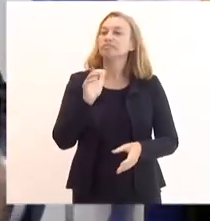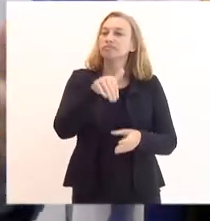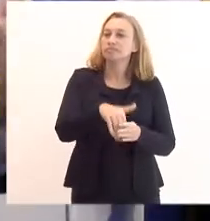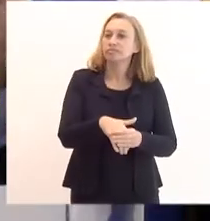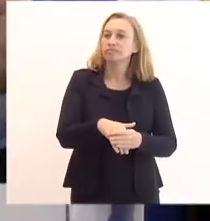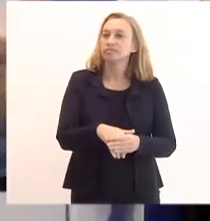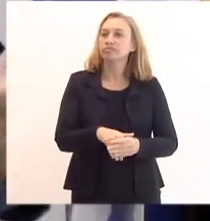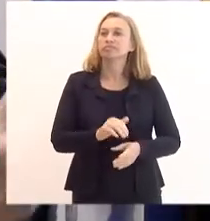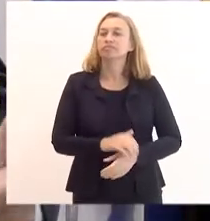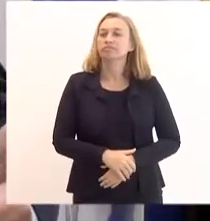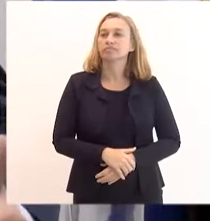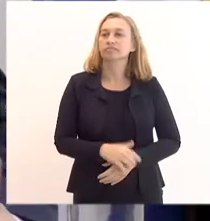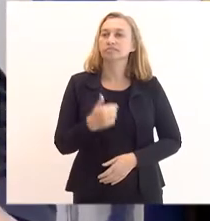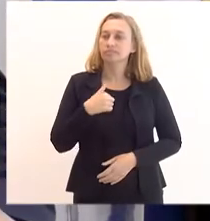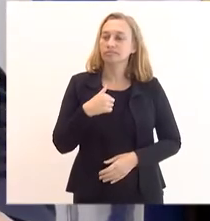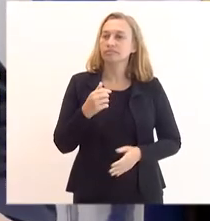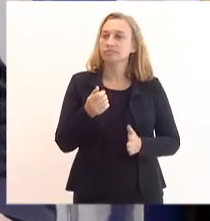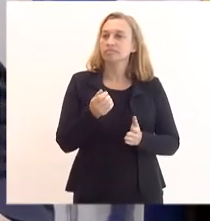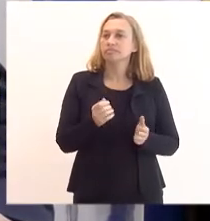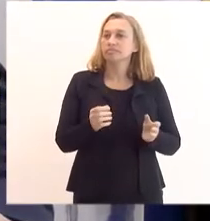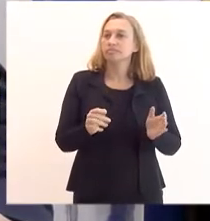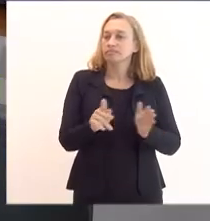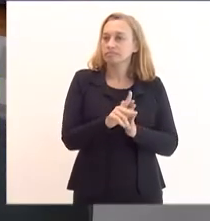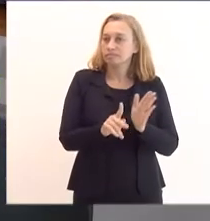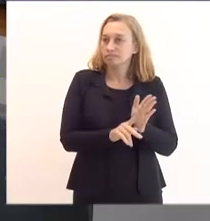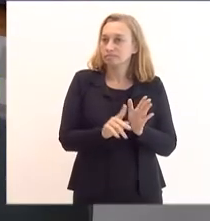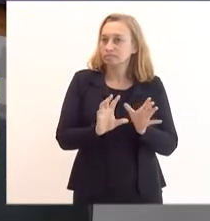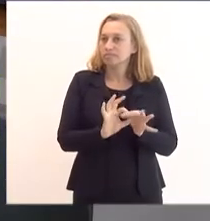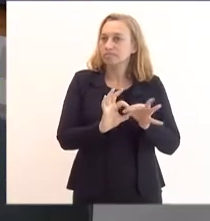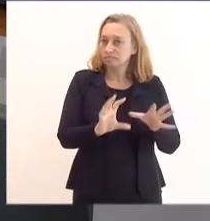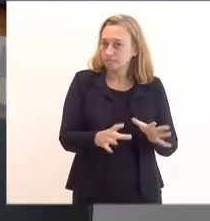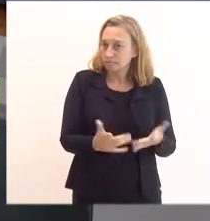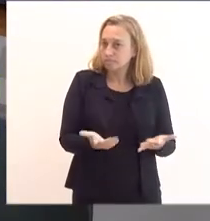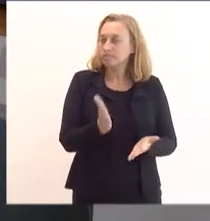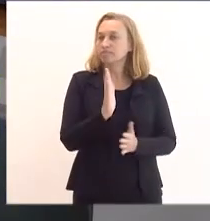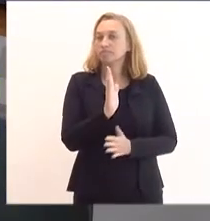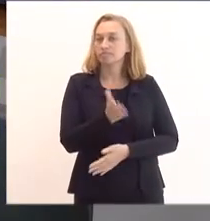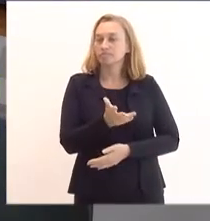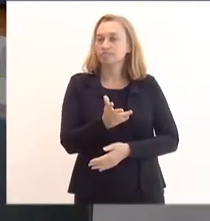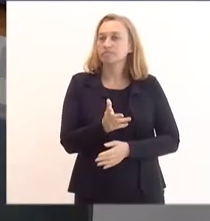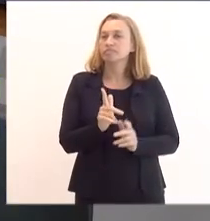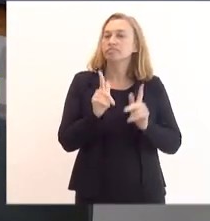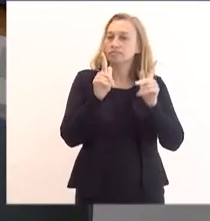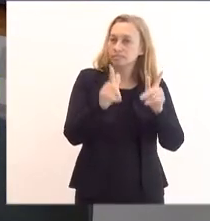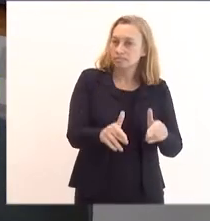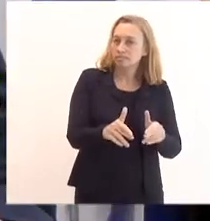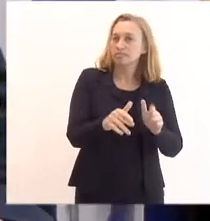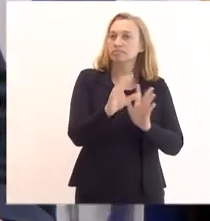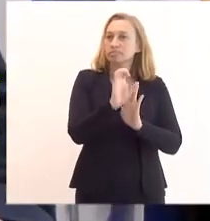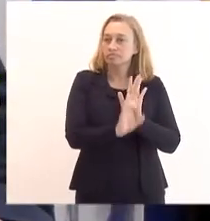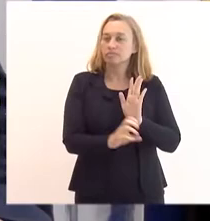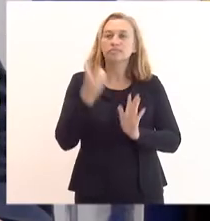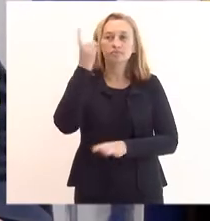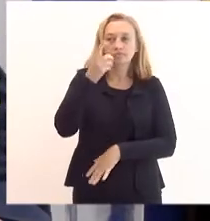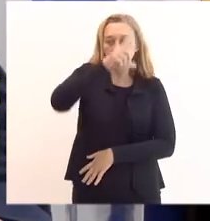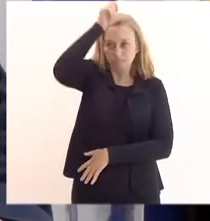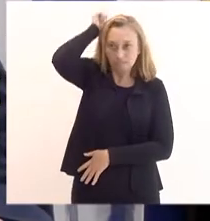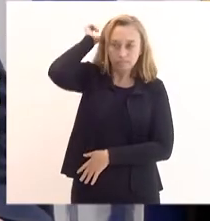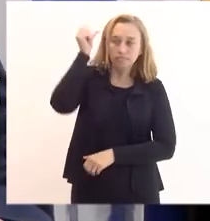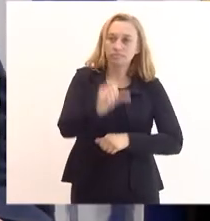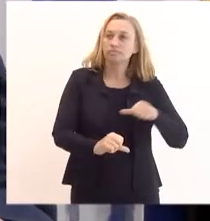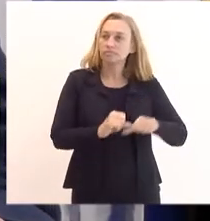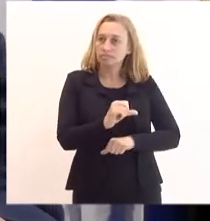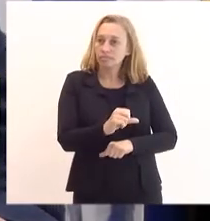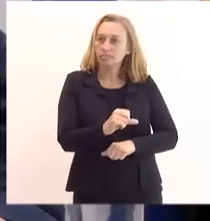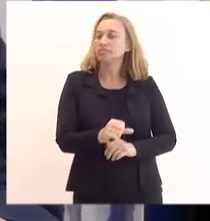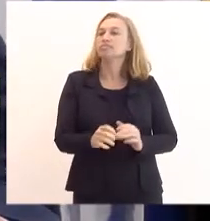transformando o projeto em autorizativo. Isso. Mas mantendo aquelas condições que já estavam nas emendas. As mesmas emendas que o deputado Luiz Paulo. Esse é o parecer original. Transforma